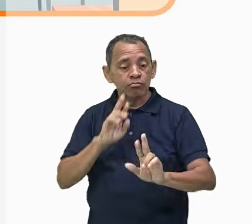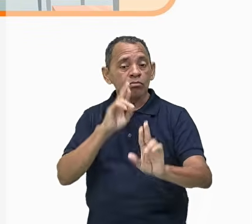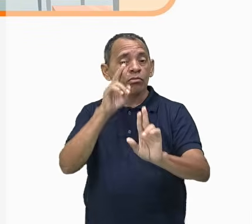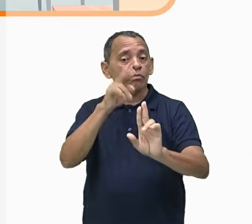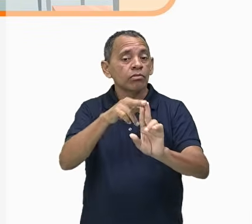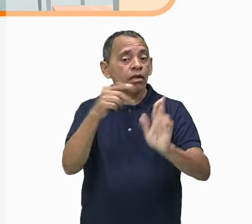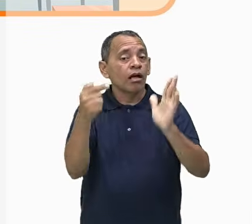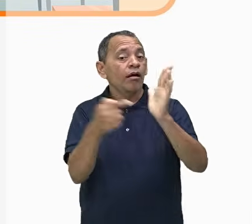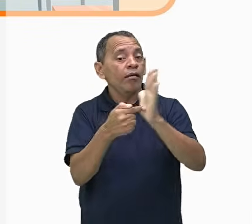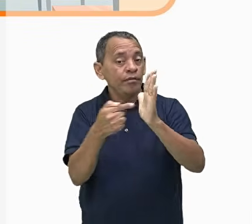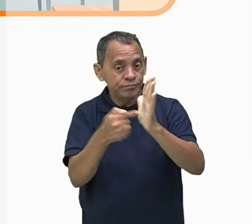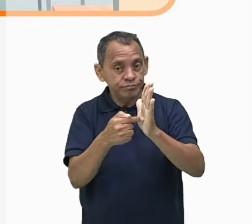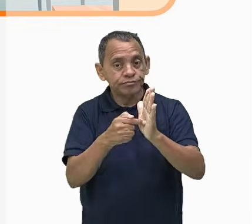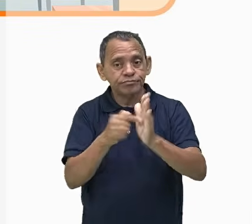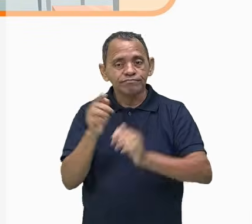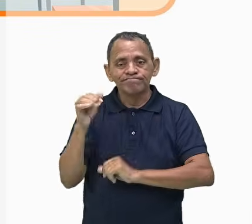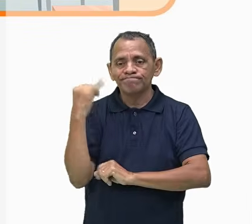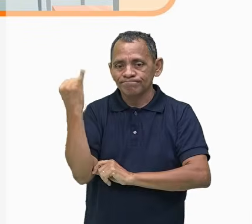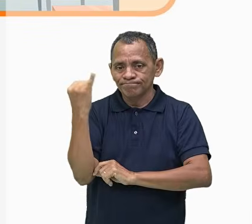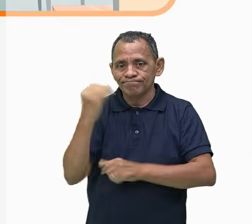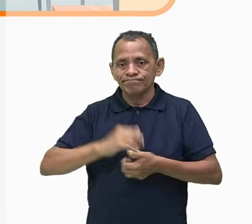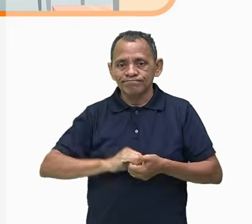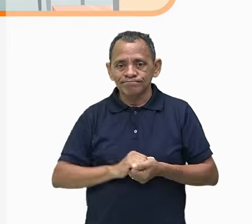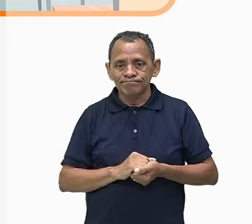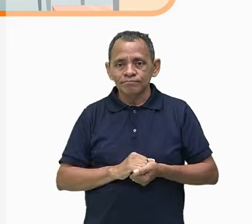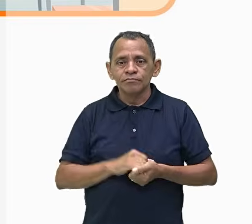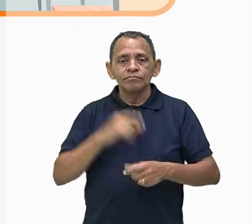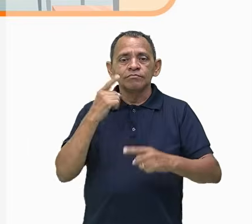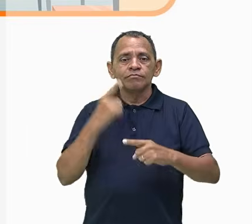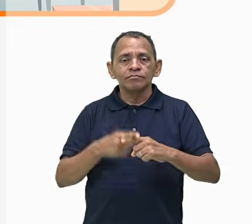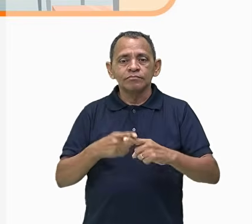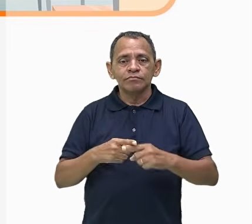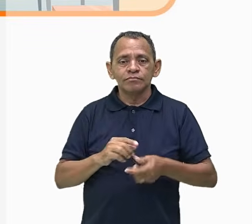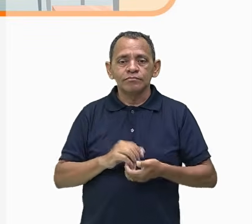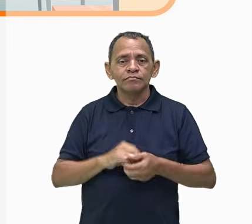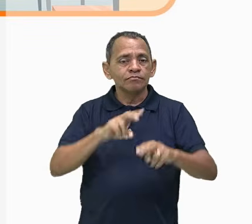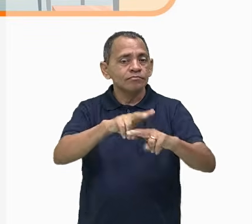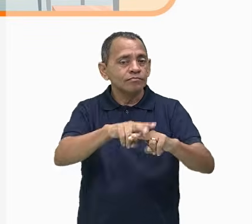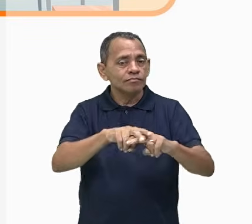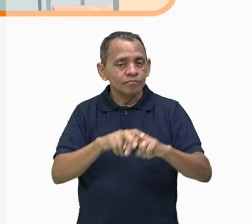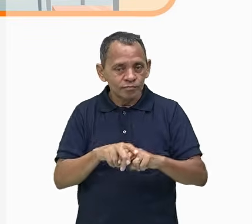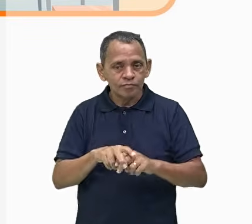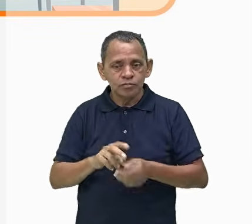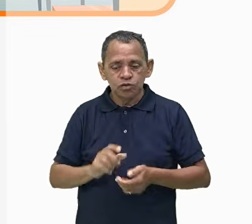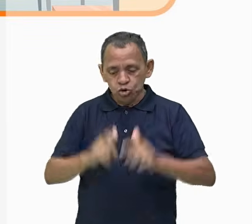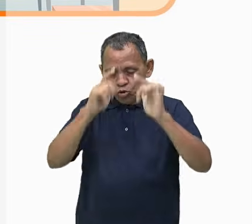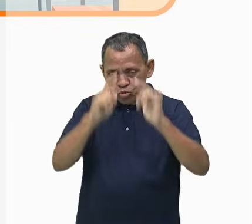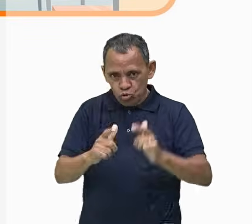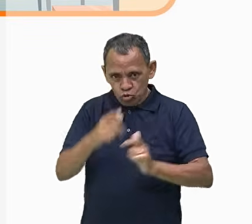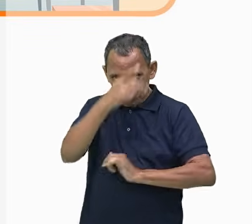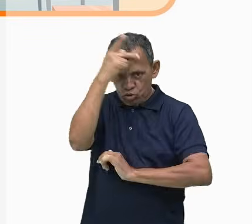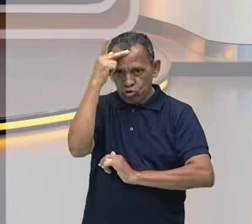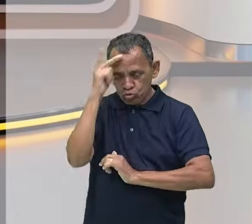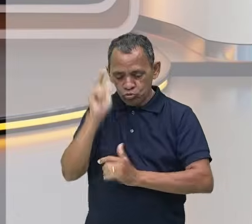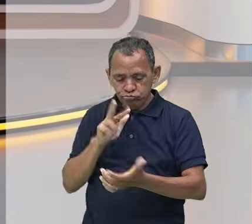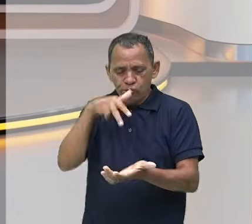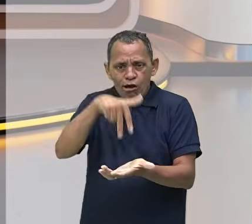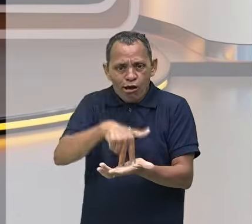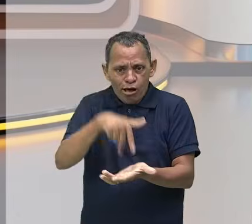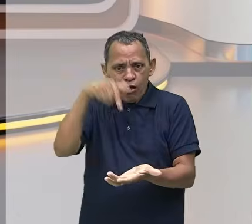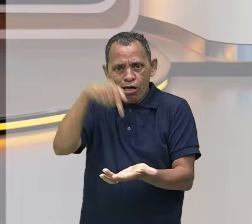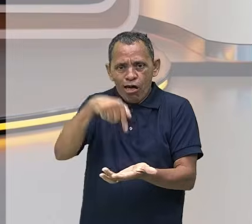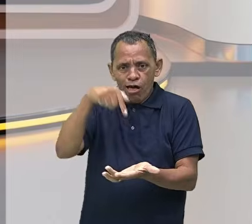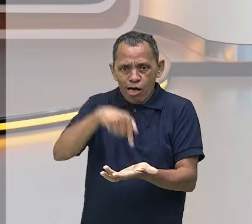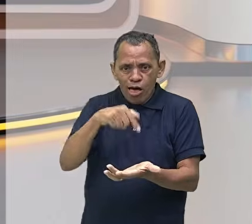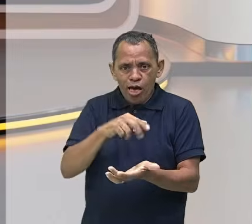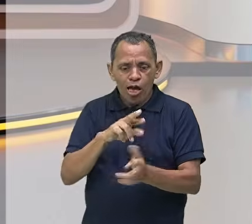ele vai ser primordial, tá, gente? Porque é através de onde aquela pessoa estiver, né, o ponto de referência